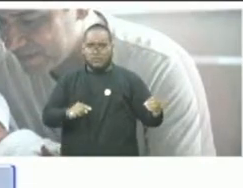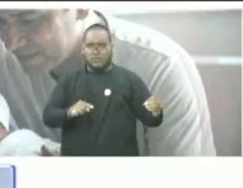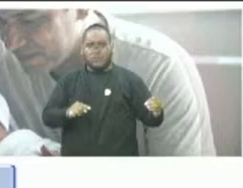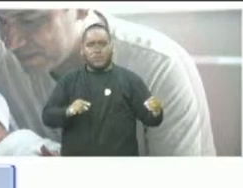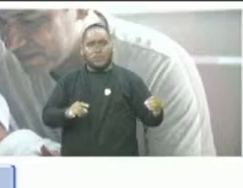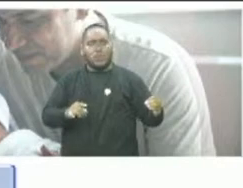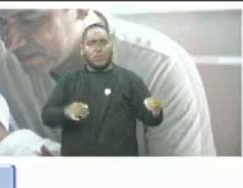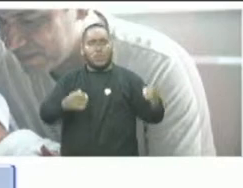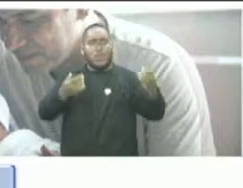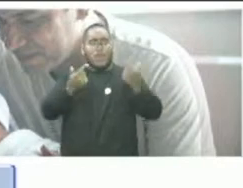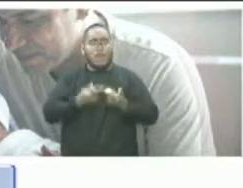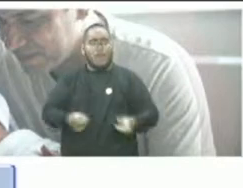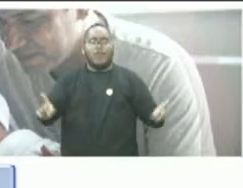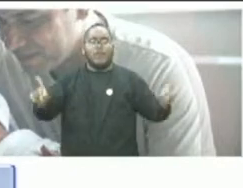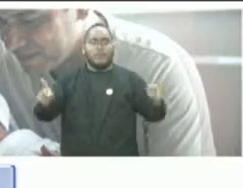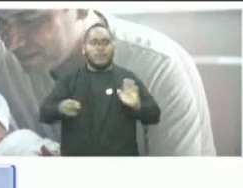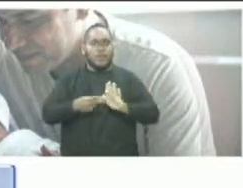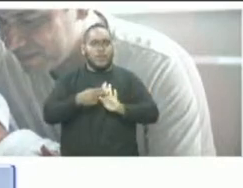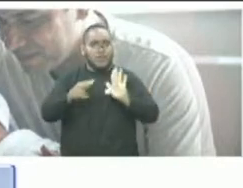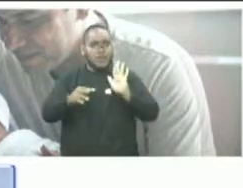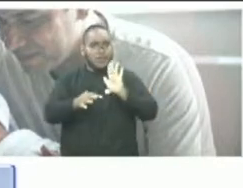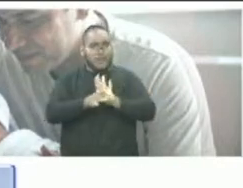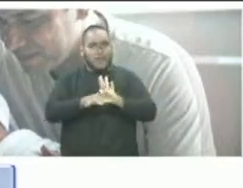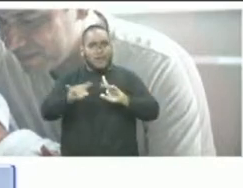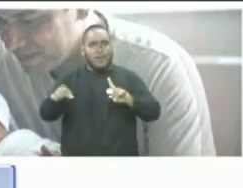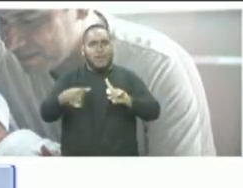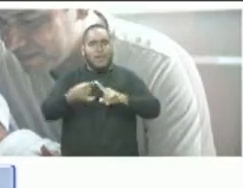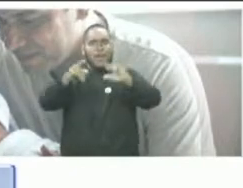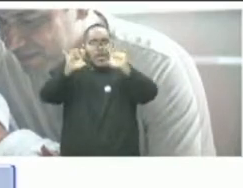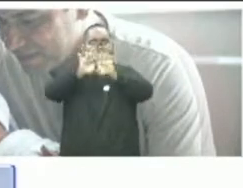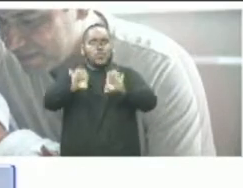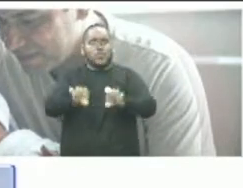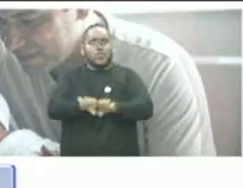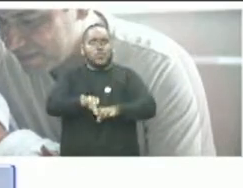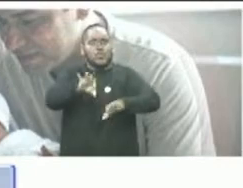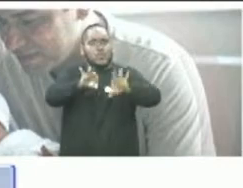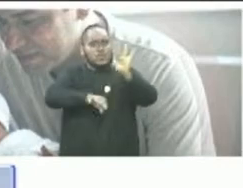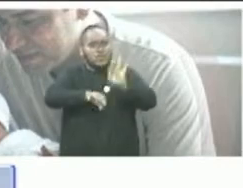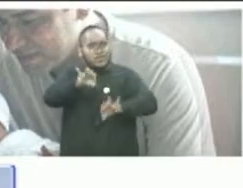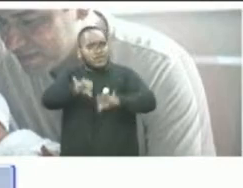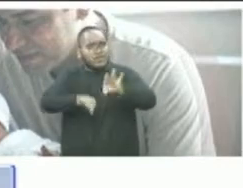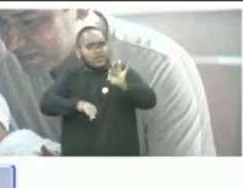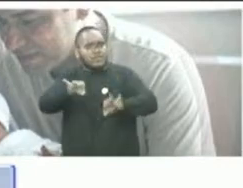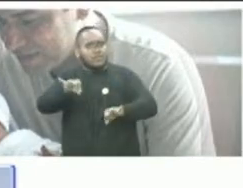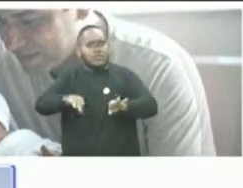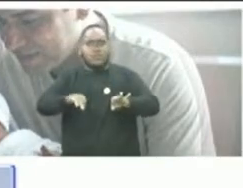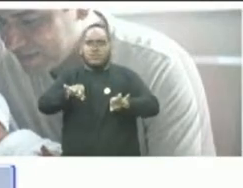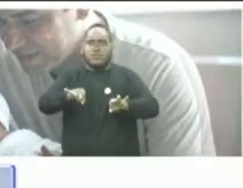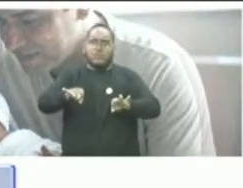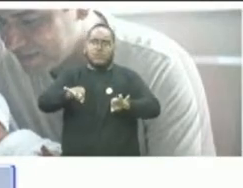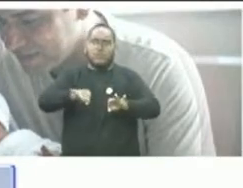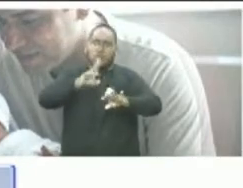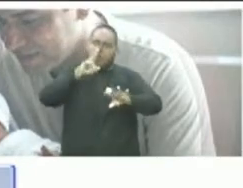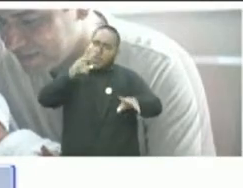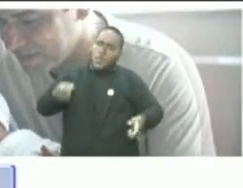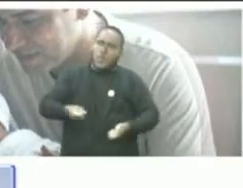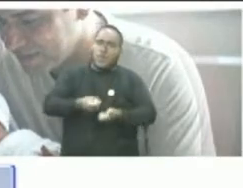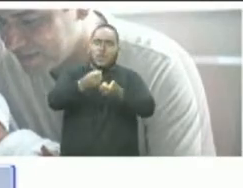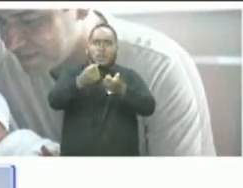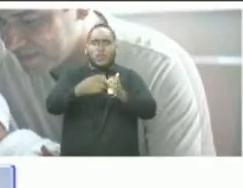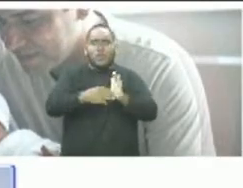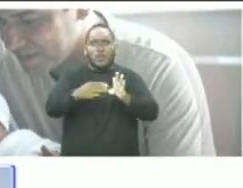da norma e com toda uma estrutura organizacional de fortalecimento do método